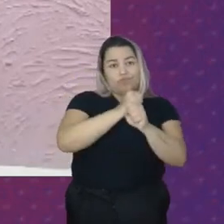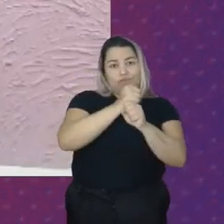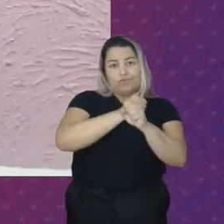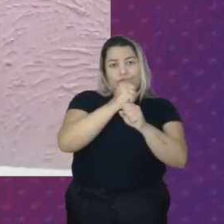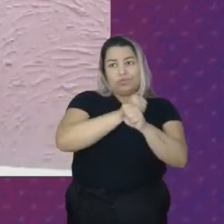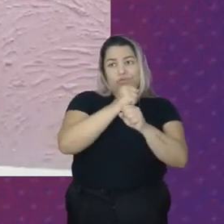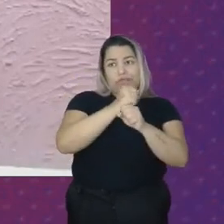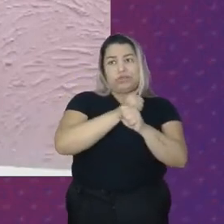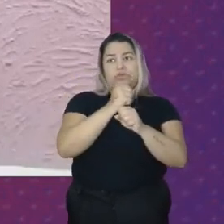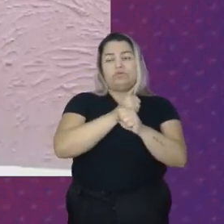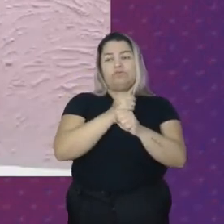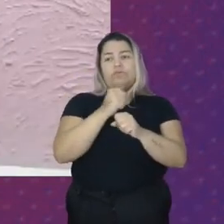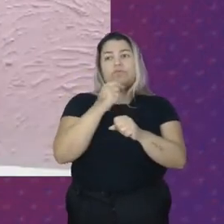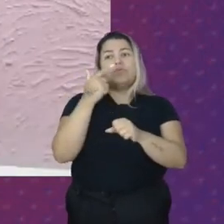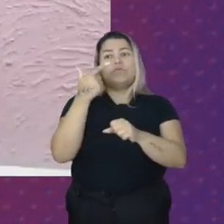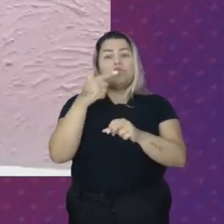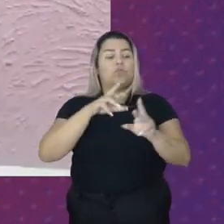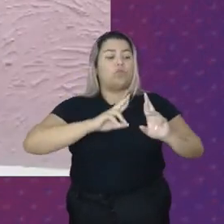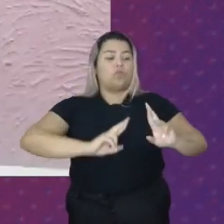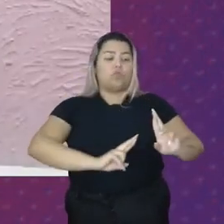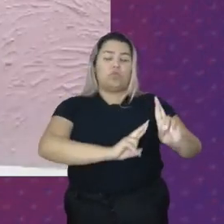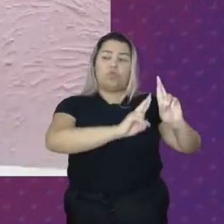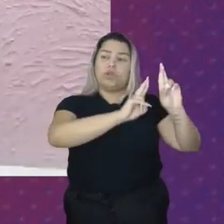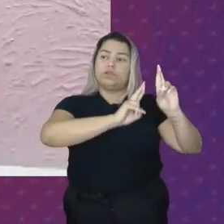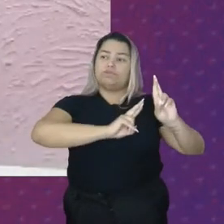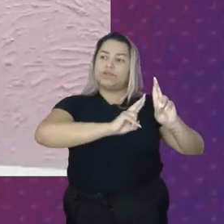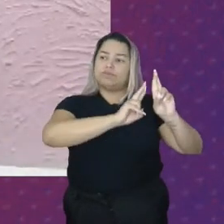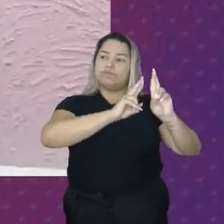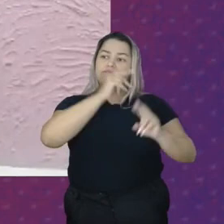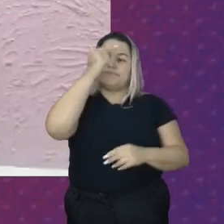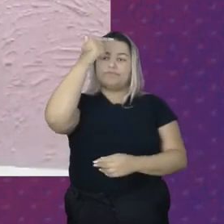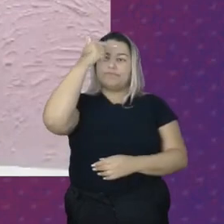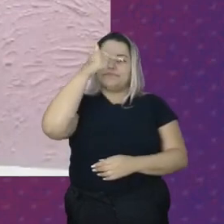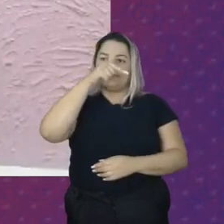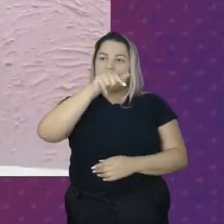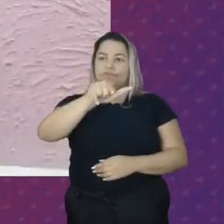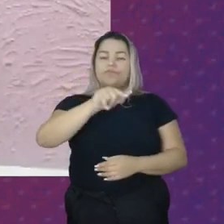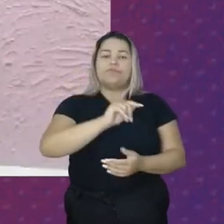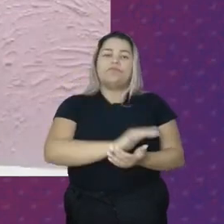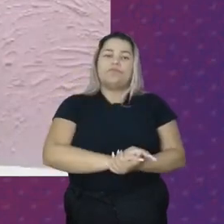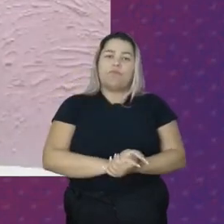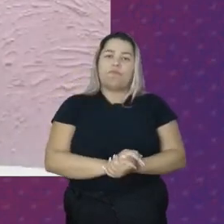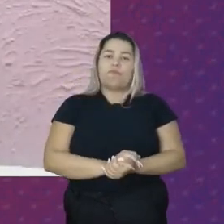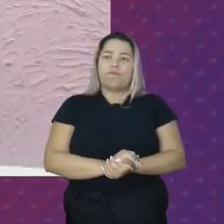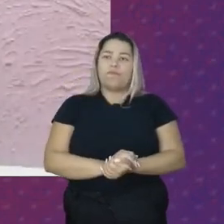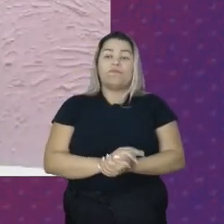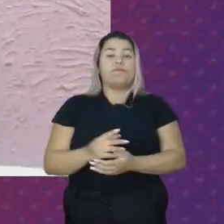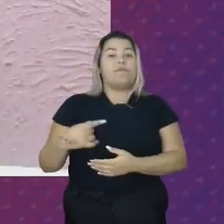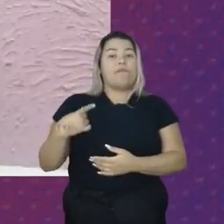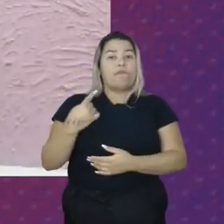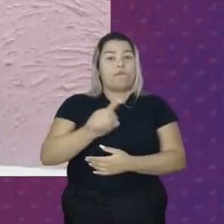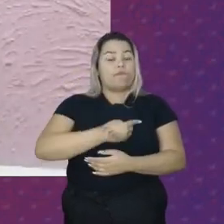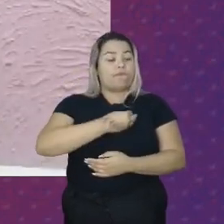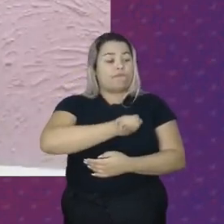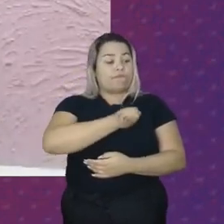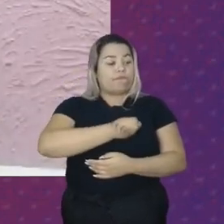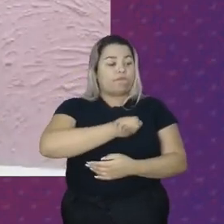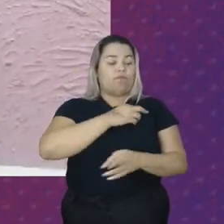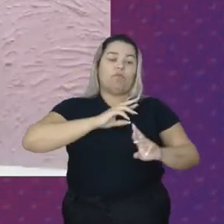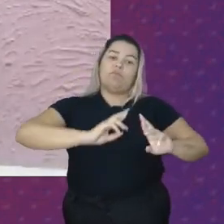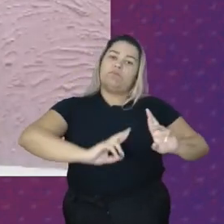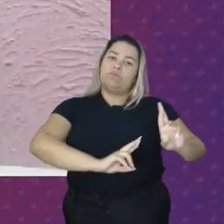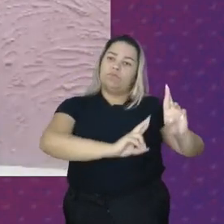correr atrás mesmo, e com a esperança de conseguir, né, de equiparar direitos. Então, nós estamos assim com muita